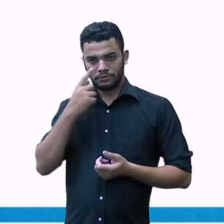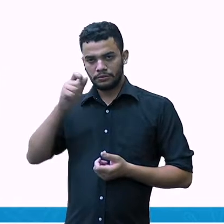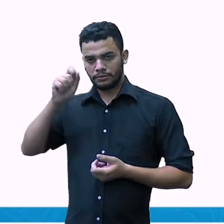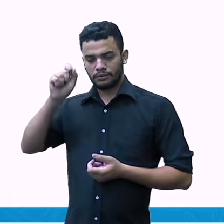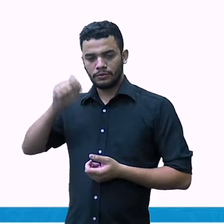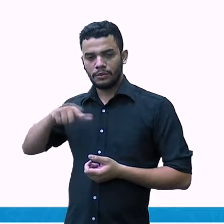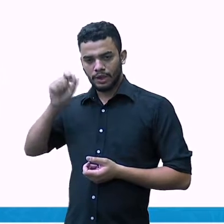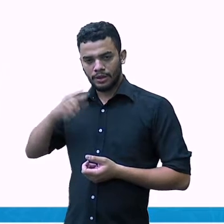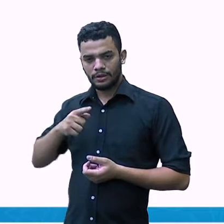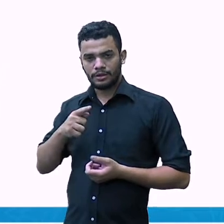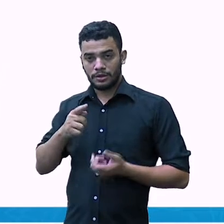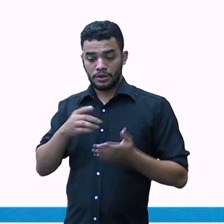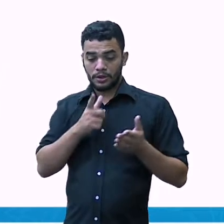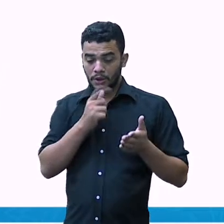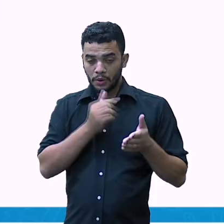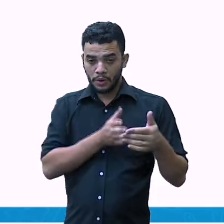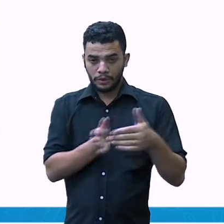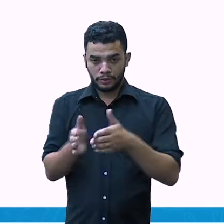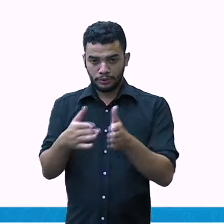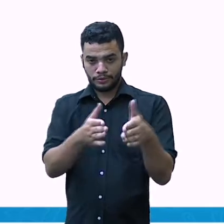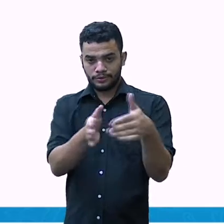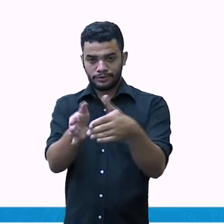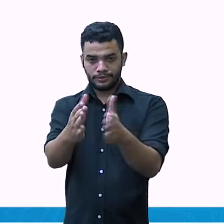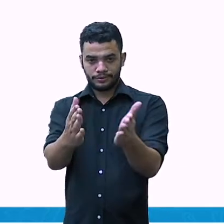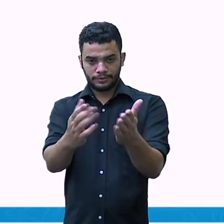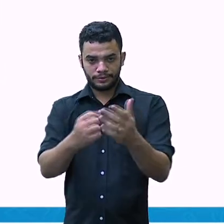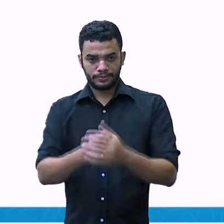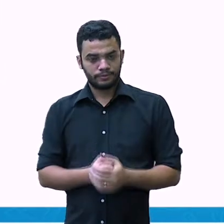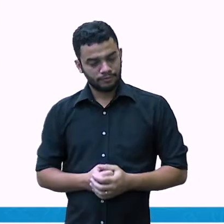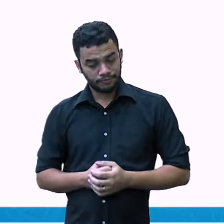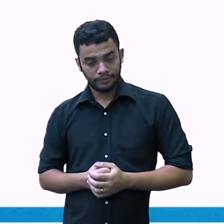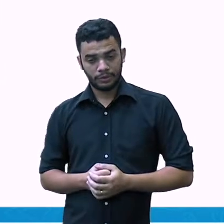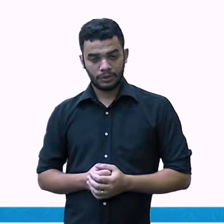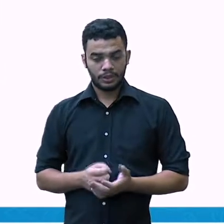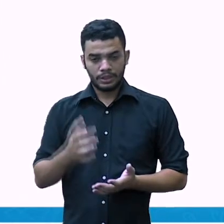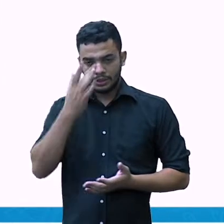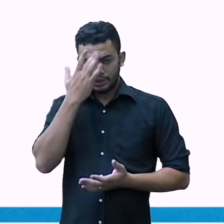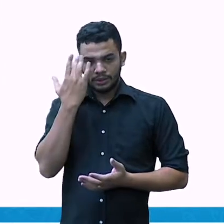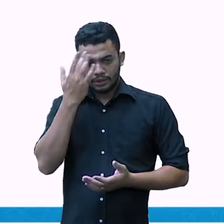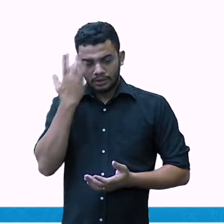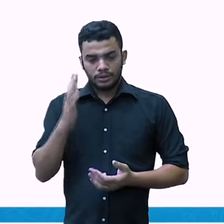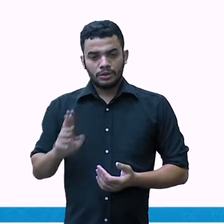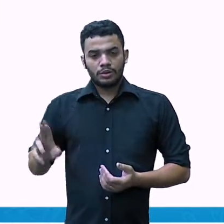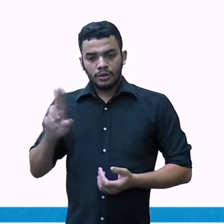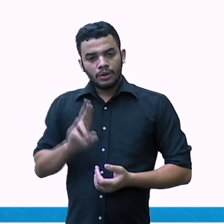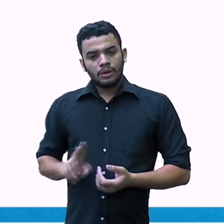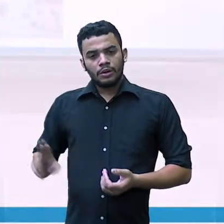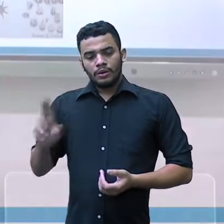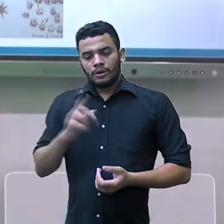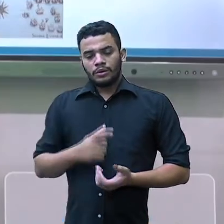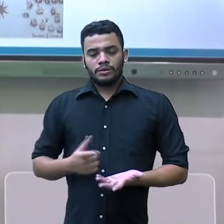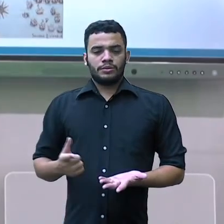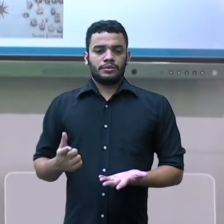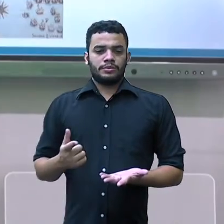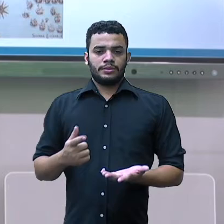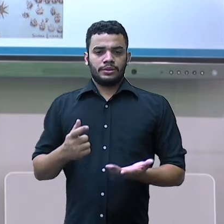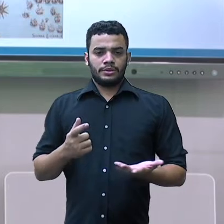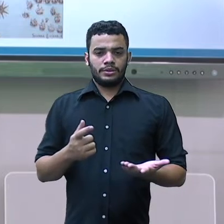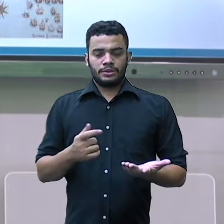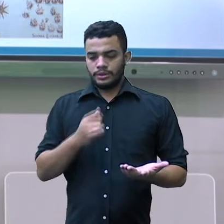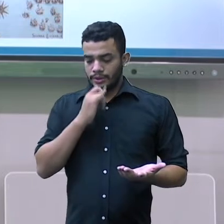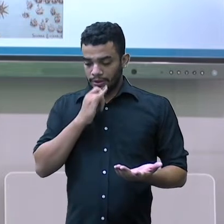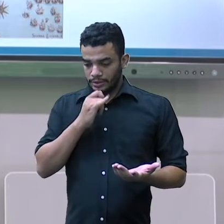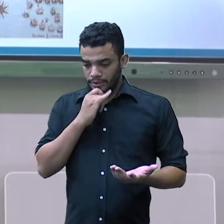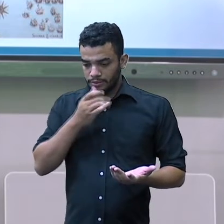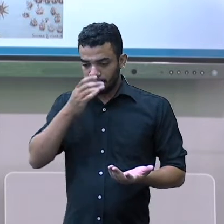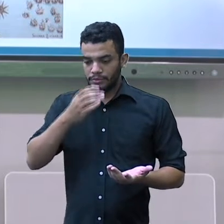temos o rio e temos os afluentes dele aqui. Este rio vai trazer, como nós falamos, grande